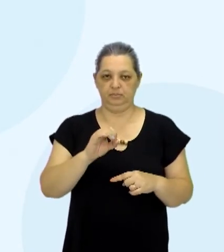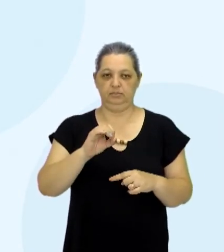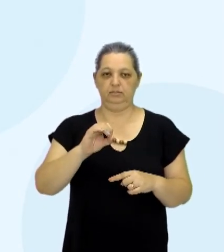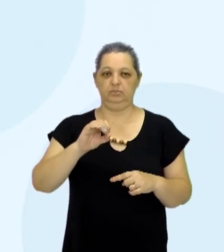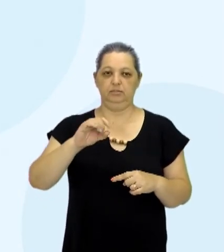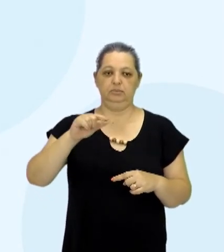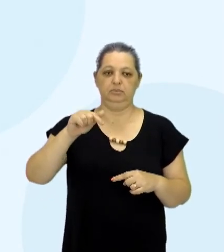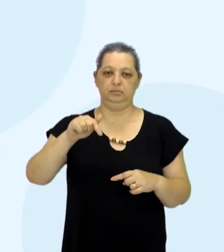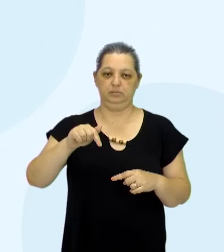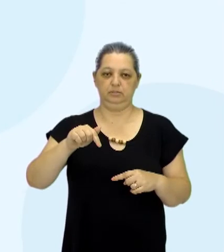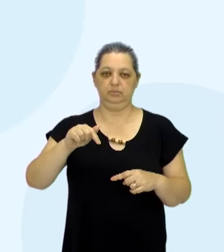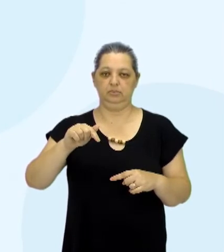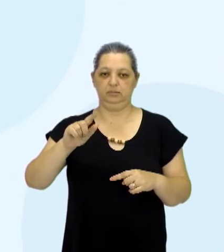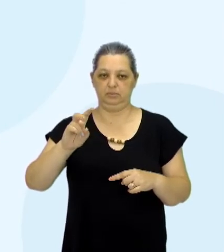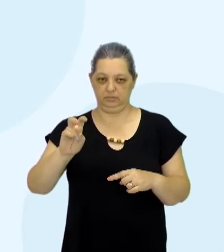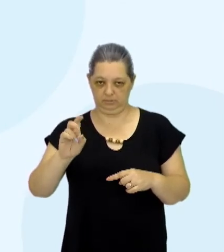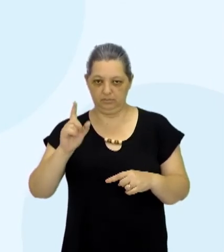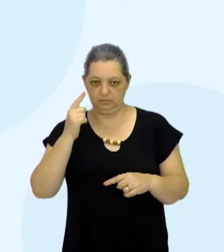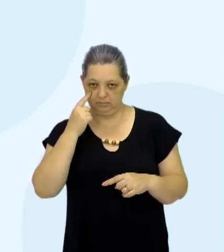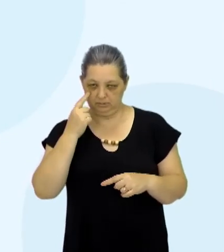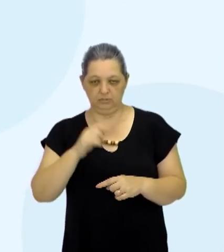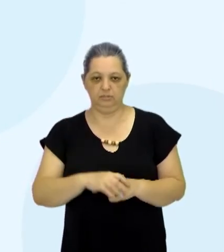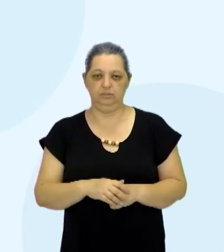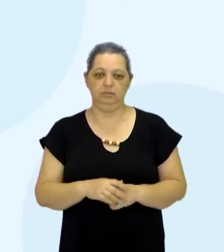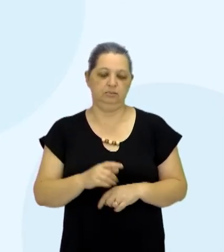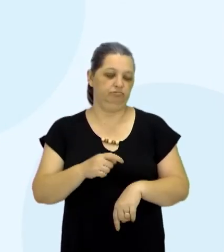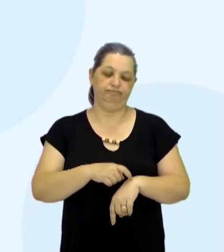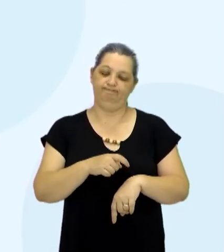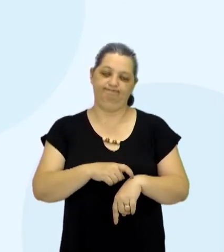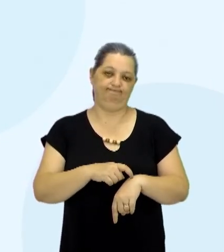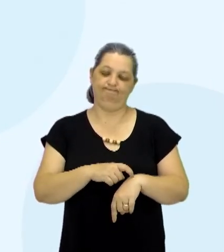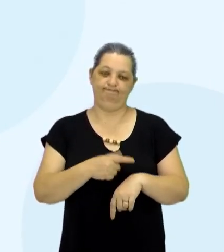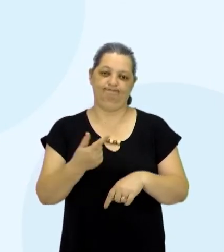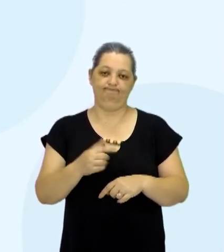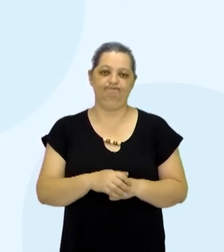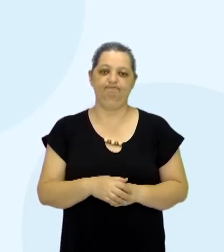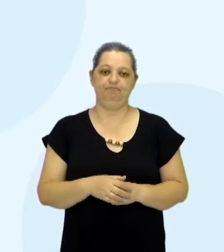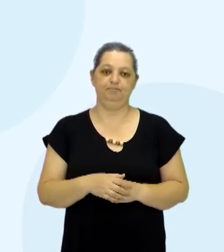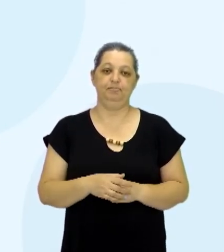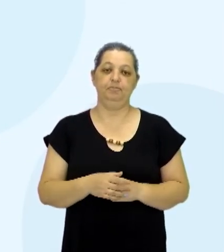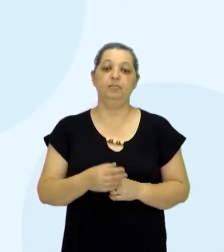1,075, porque a gente somou 1, tá bom? Não vou fazer a continha, senão não vai dar tempo. Então vai dar aí